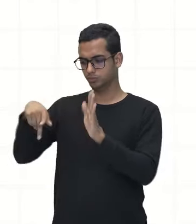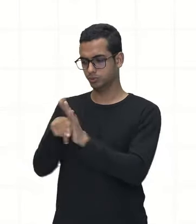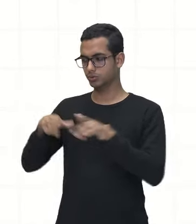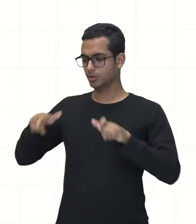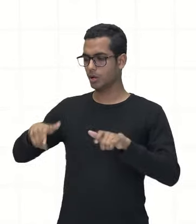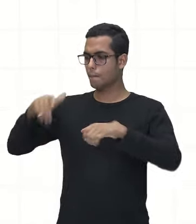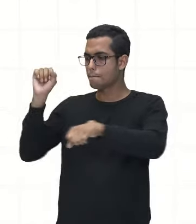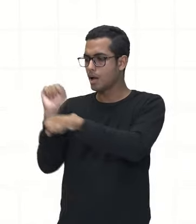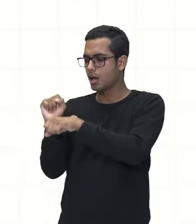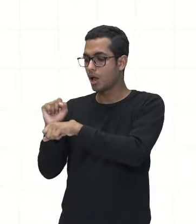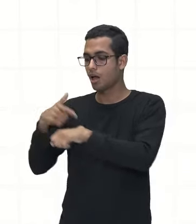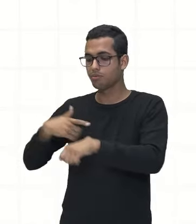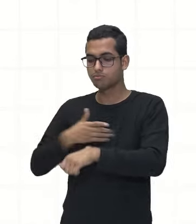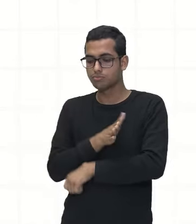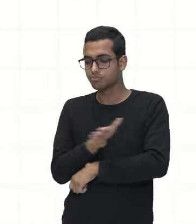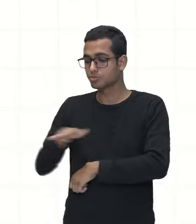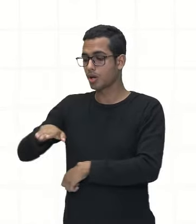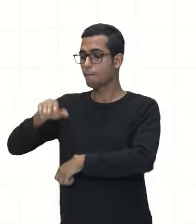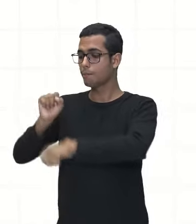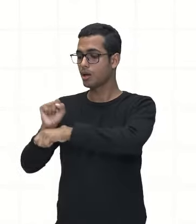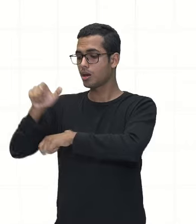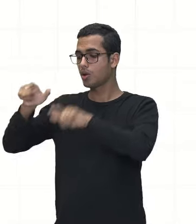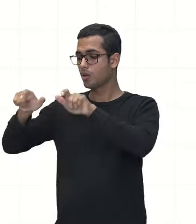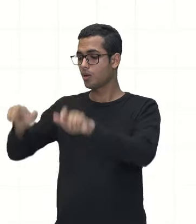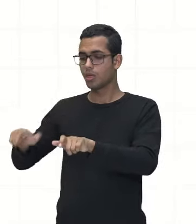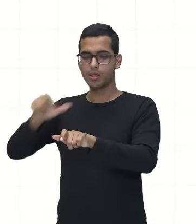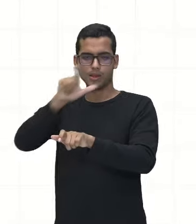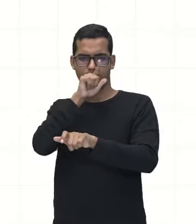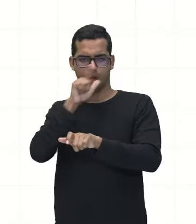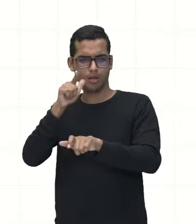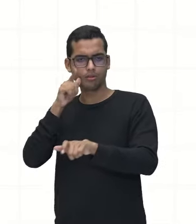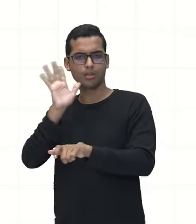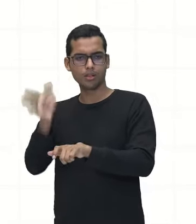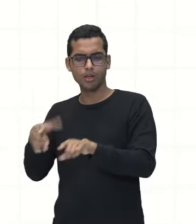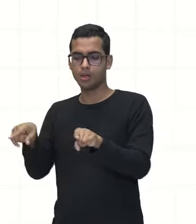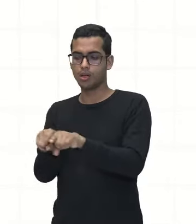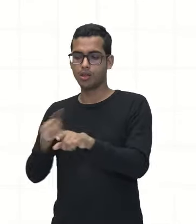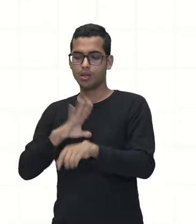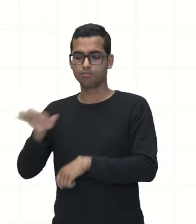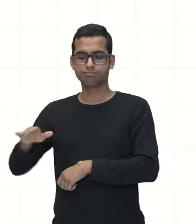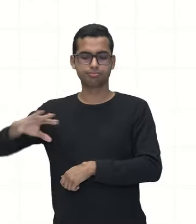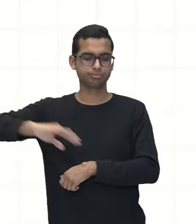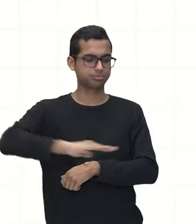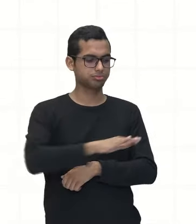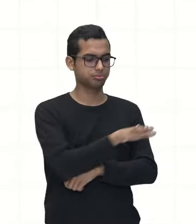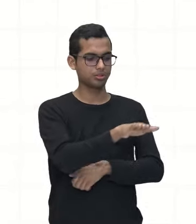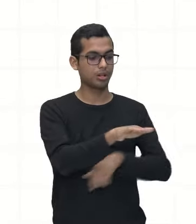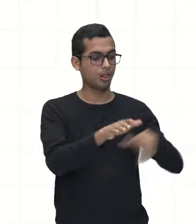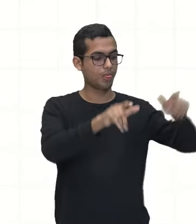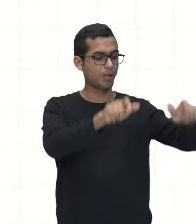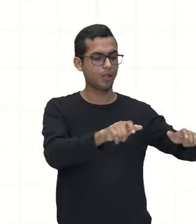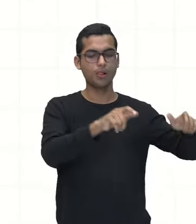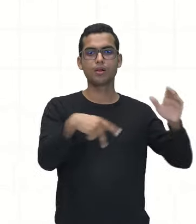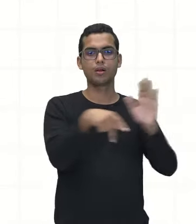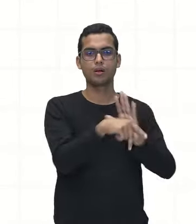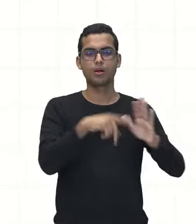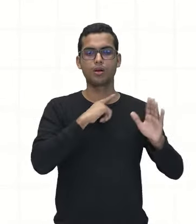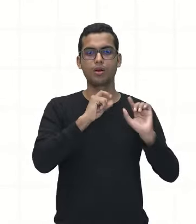viagem maravilhosa, hein? Já pararam para lanchar, e aí agora vocês param no parque, né? Para